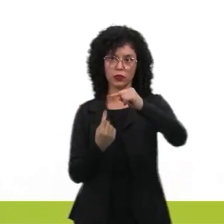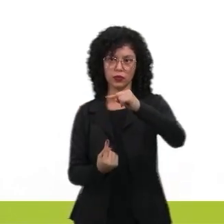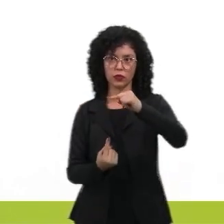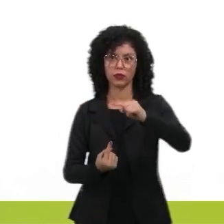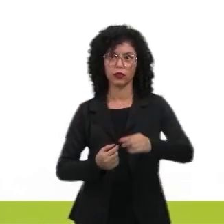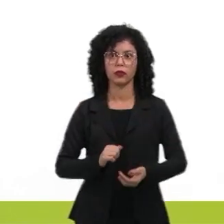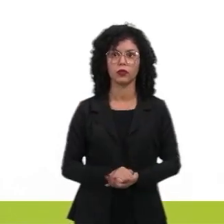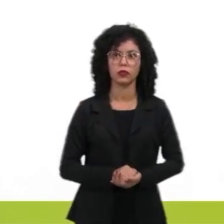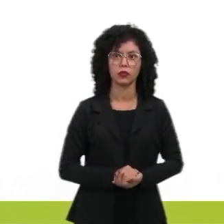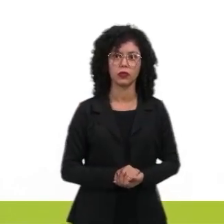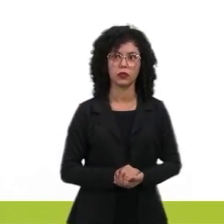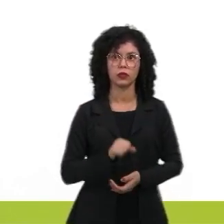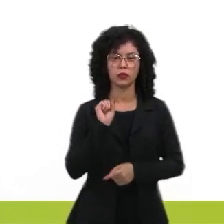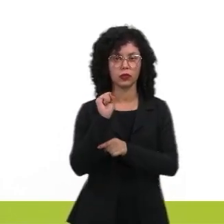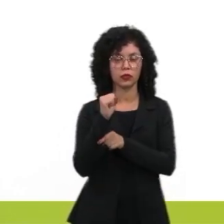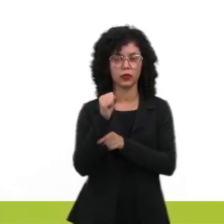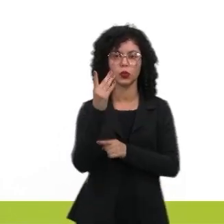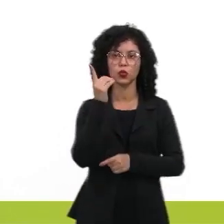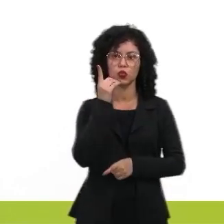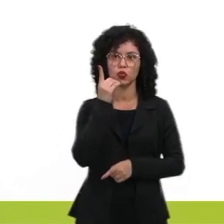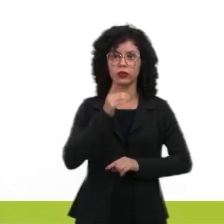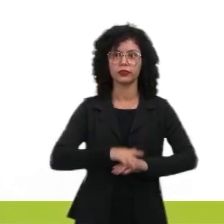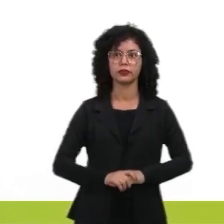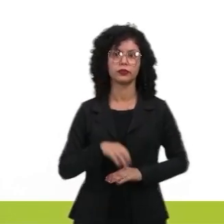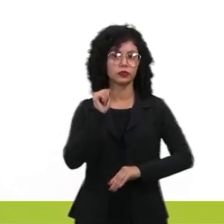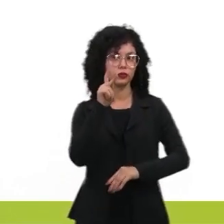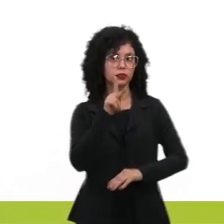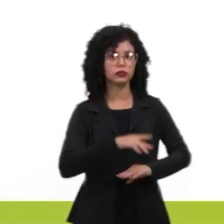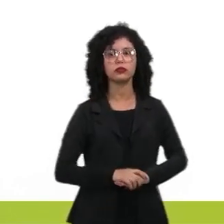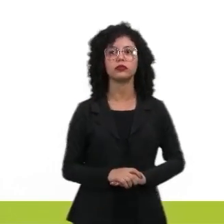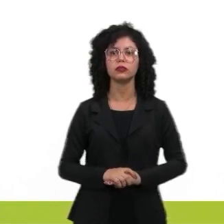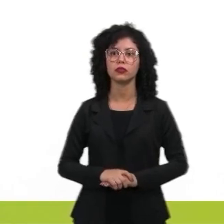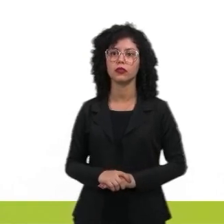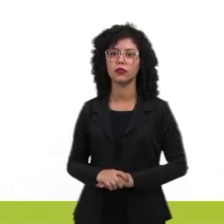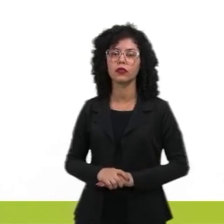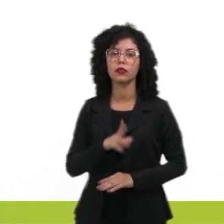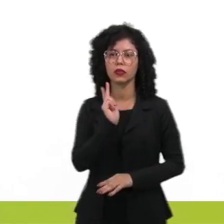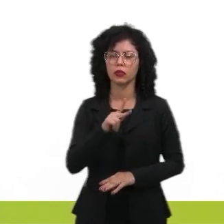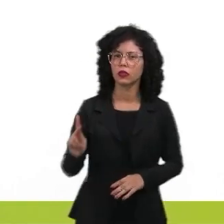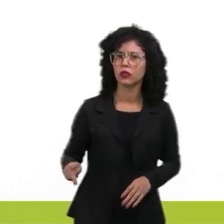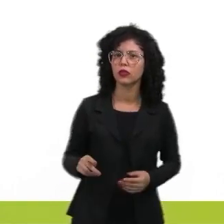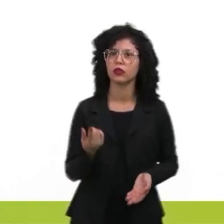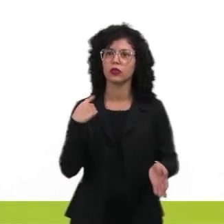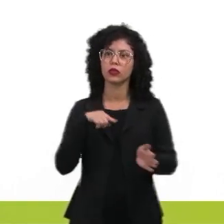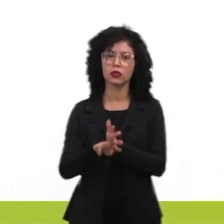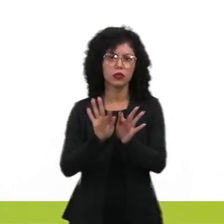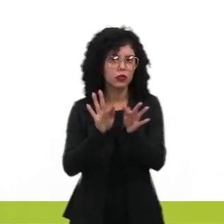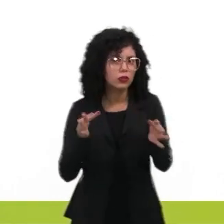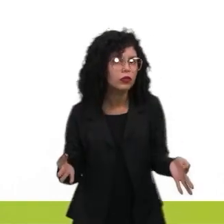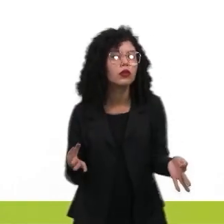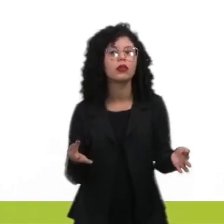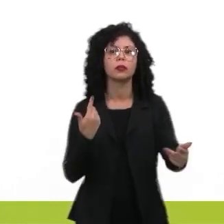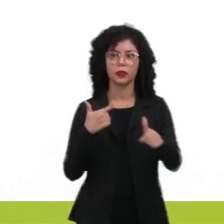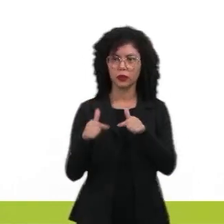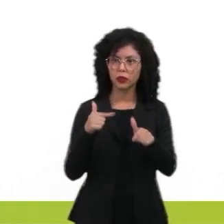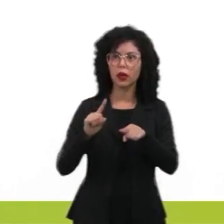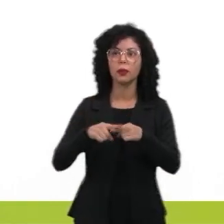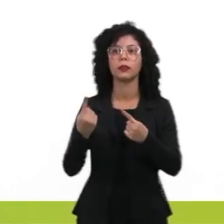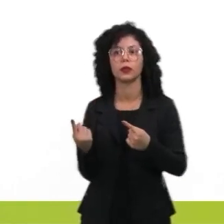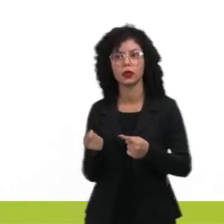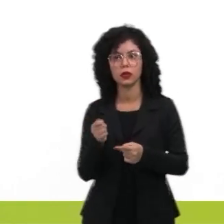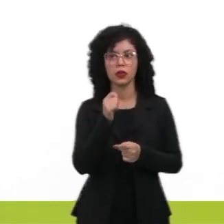8, que é igual a 8 dias. Ok? Então, professor, a questão simples aqui para se trabalhar. Porém,